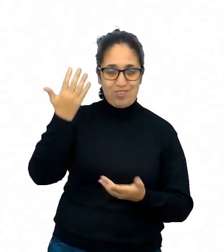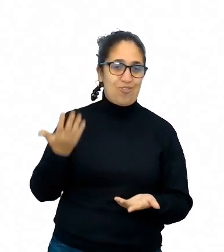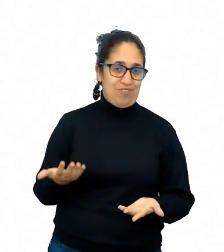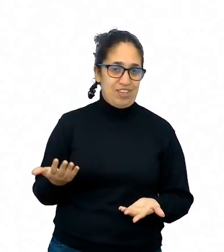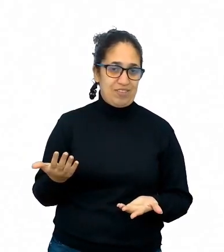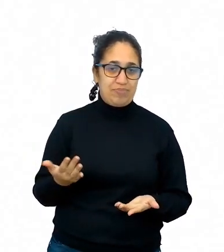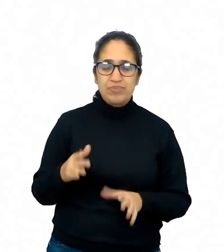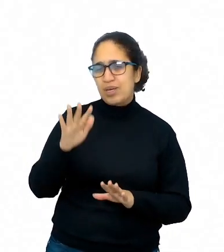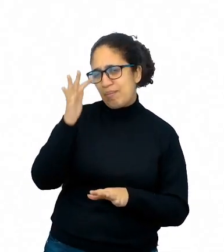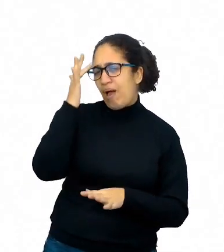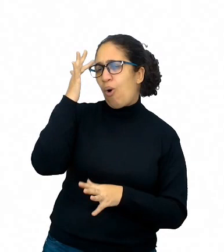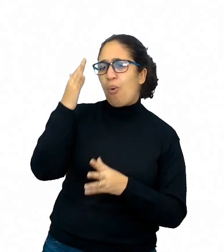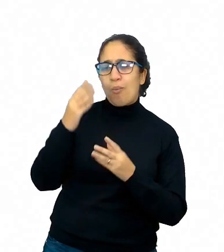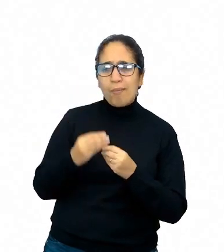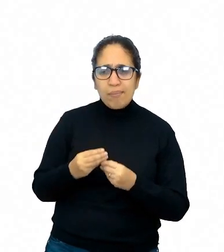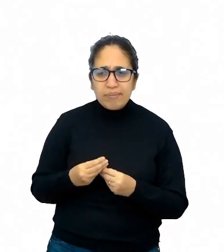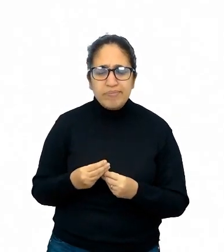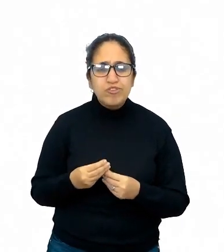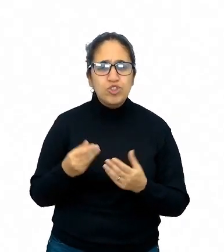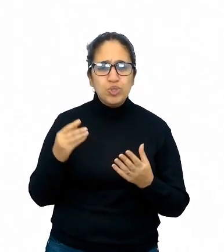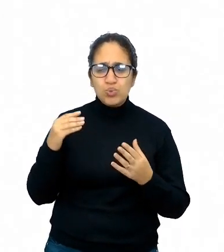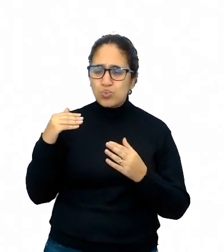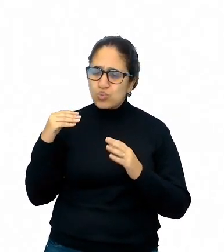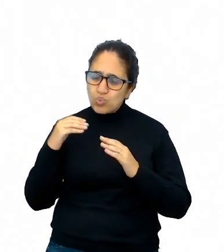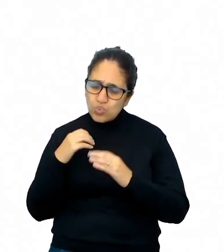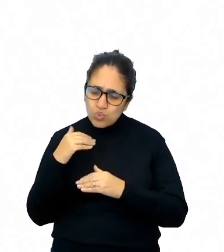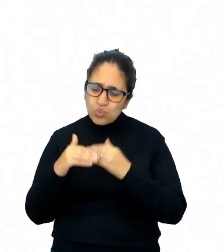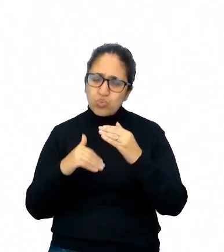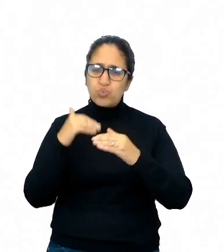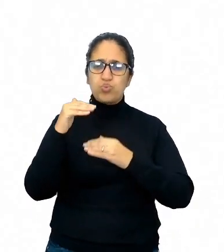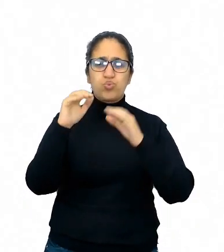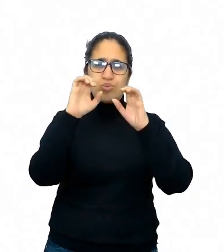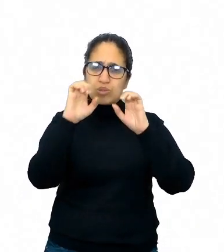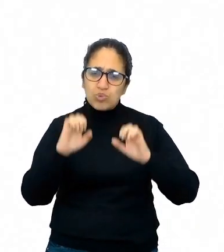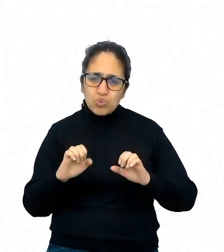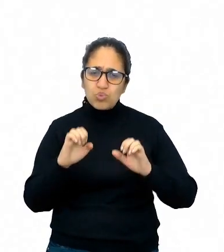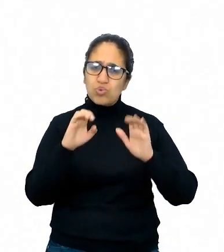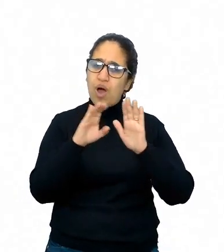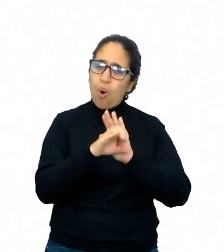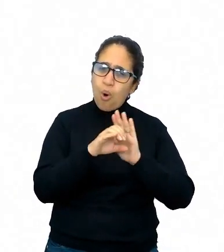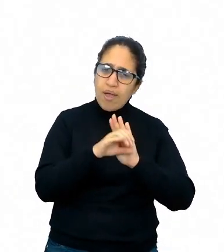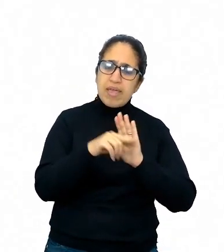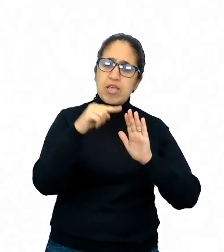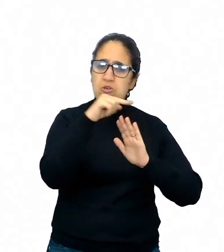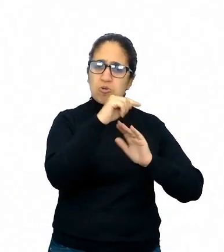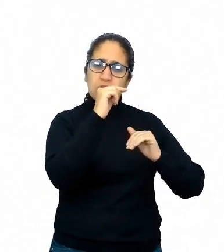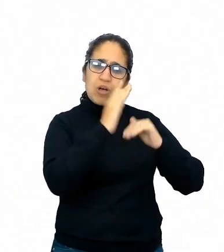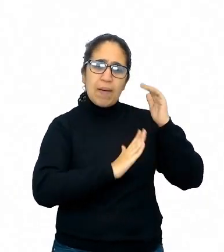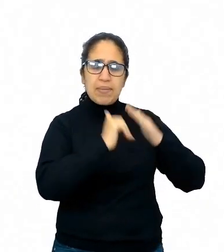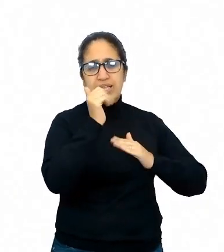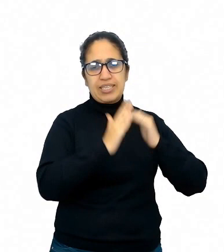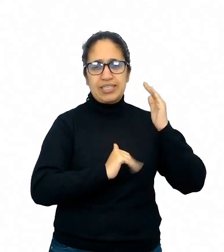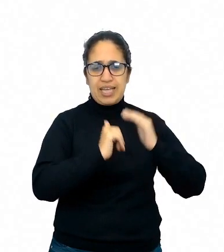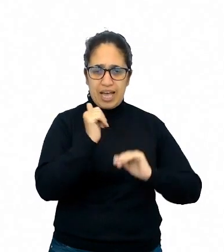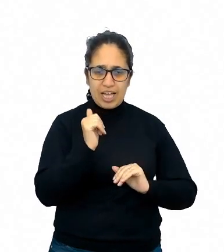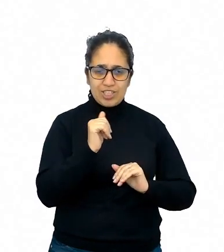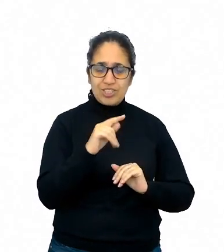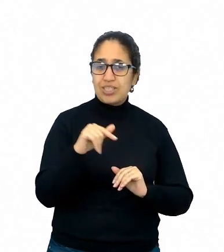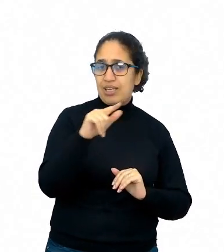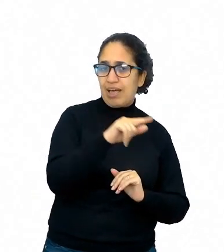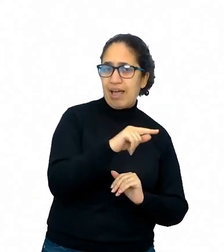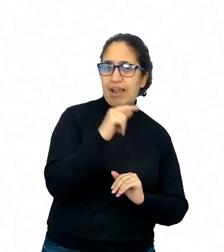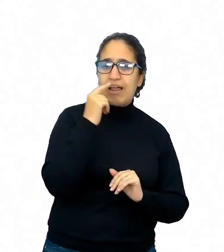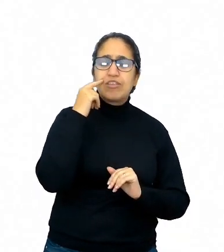a gente compreende toda essa estrutura que a gente tem do currículo, né, das habilidades, que essas habilidades